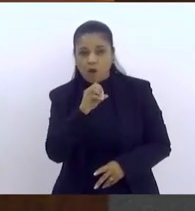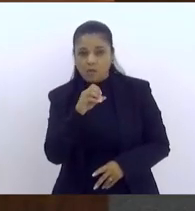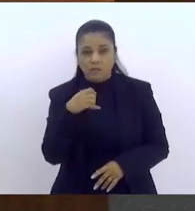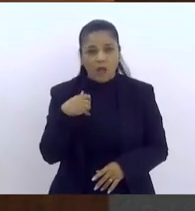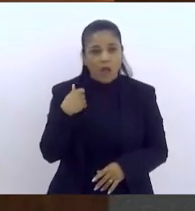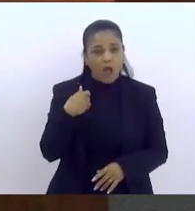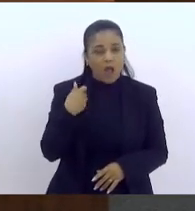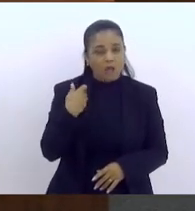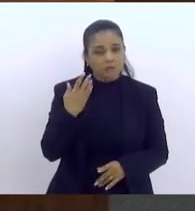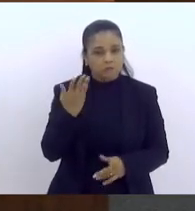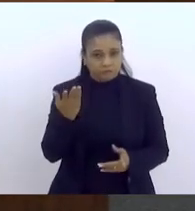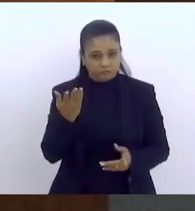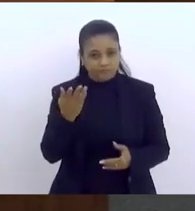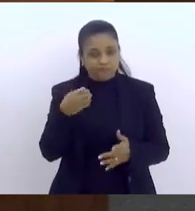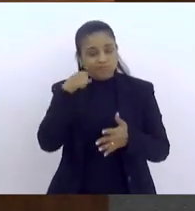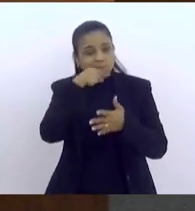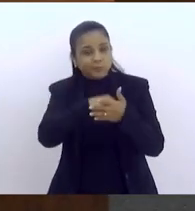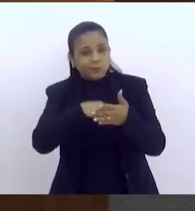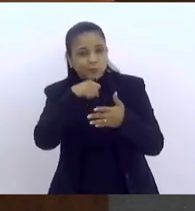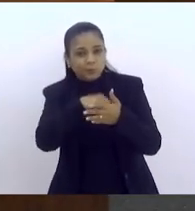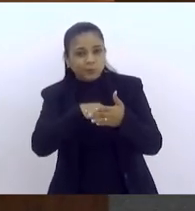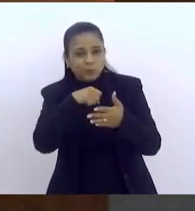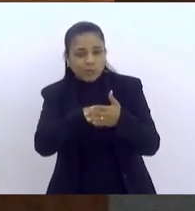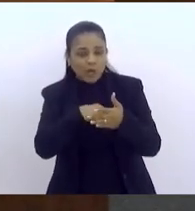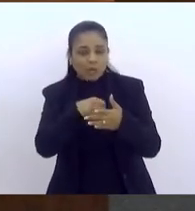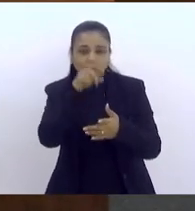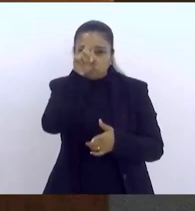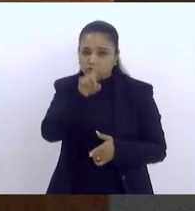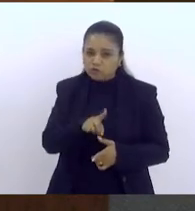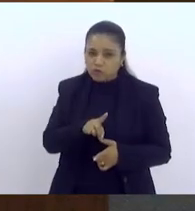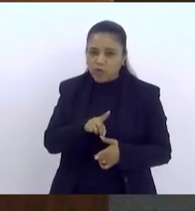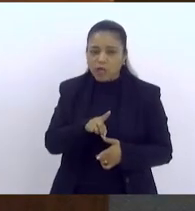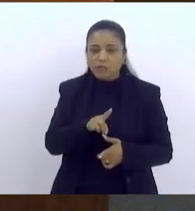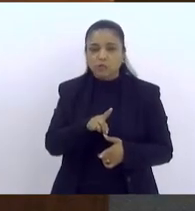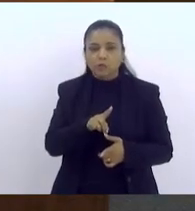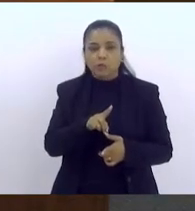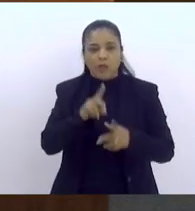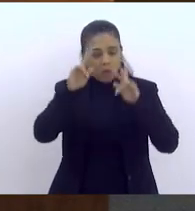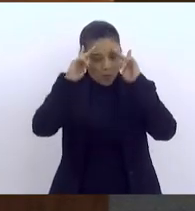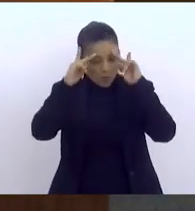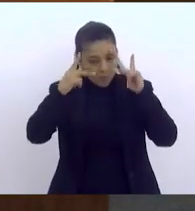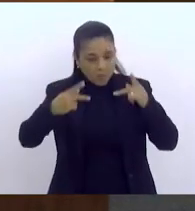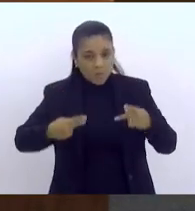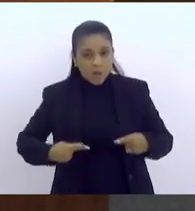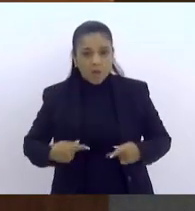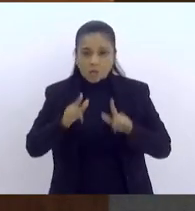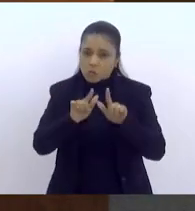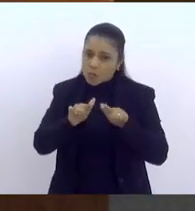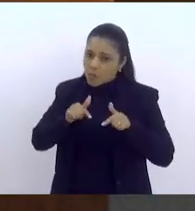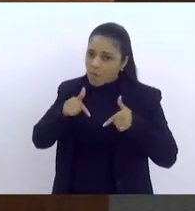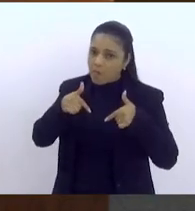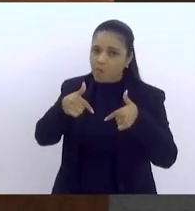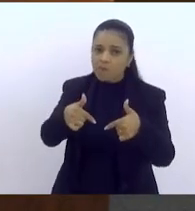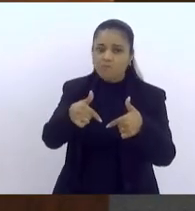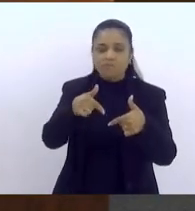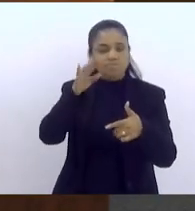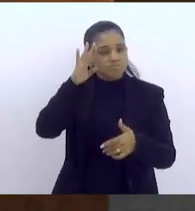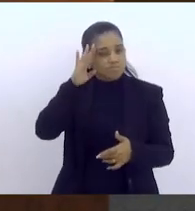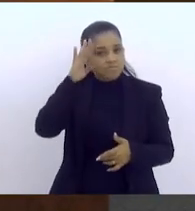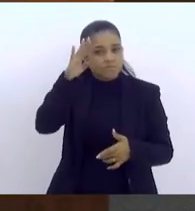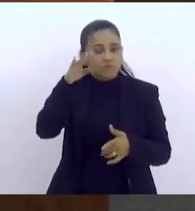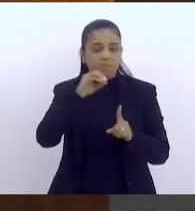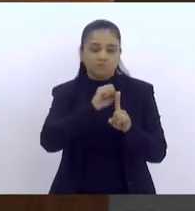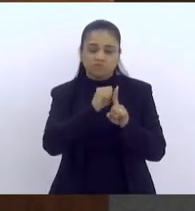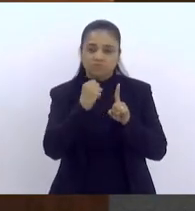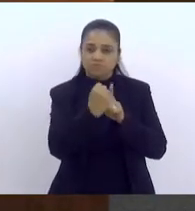lutar pelos direitos dessa população é um ato de humanidade, é um ato fundamental para que a gente viva numa